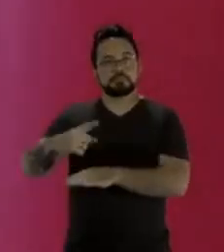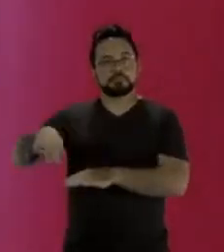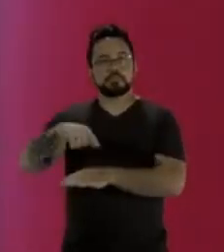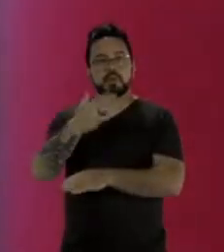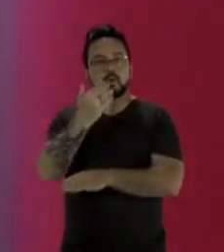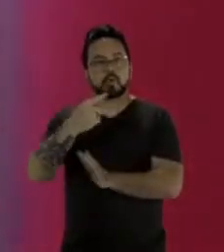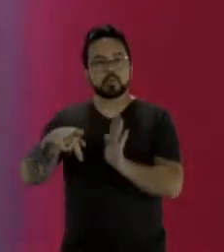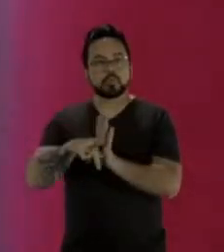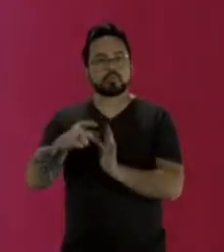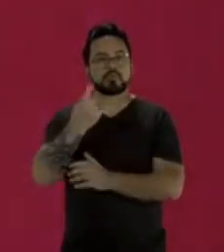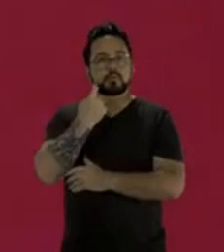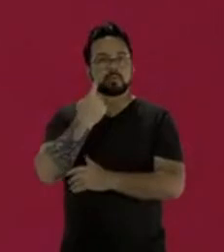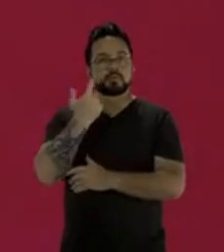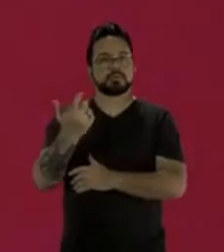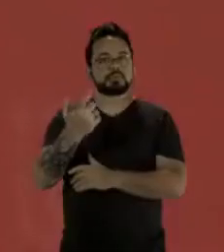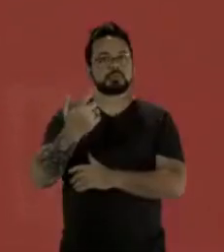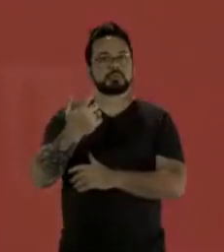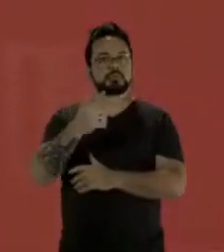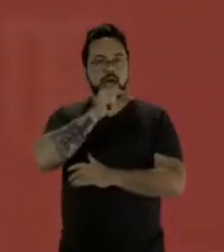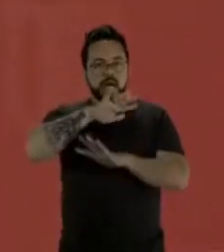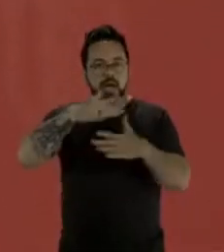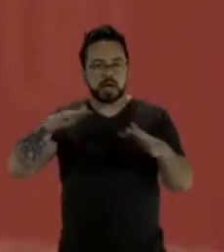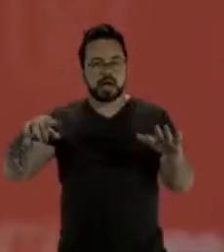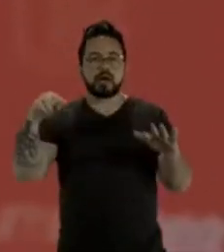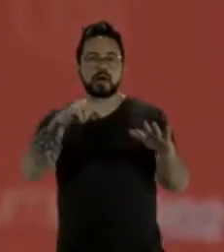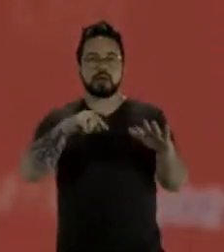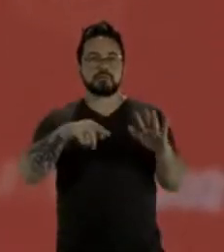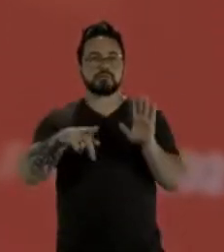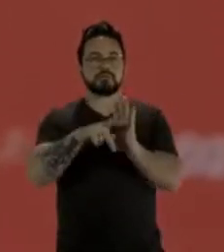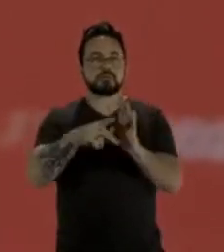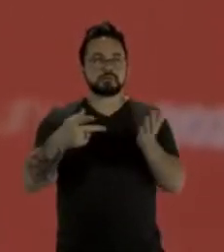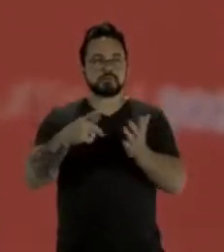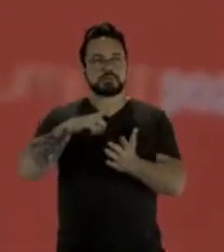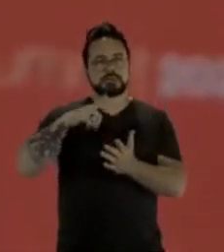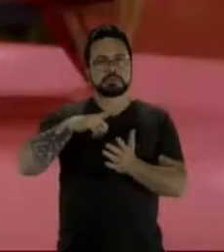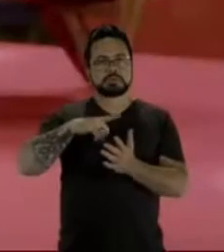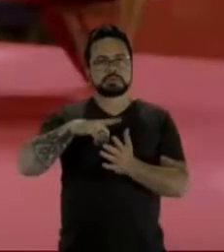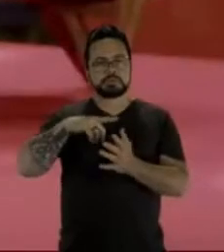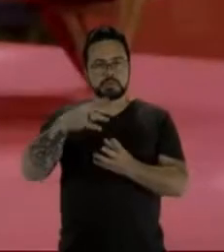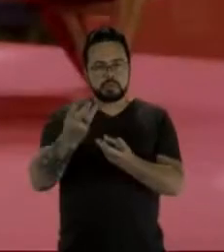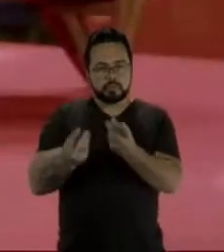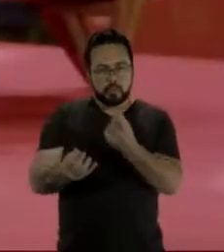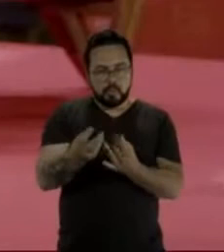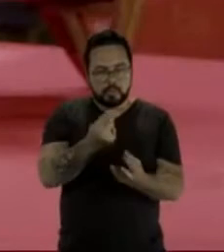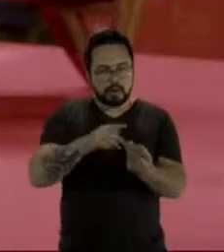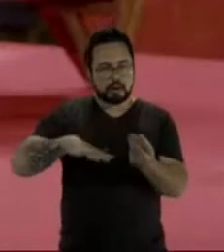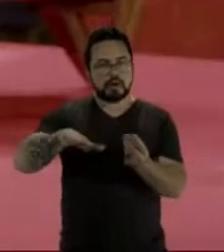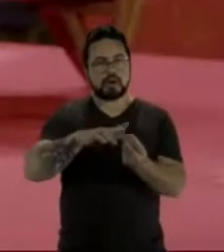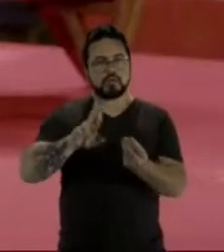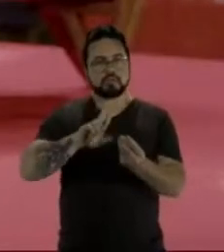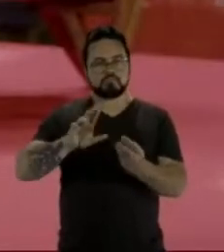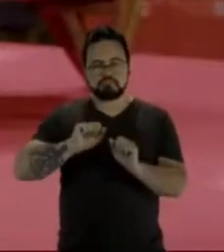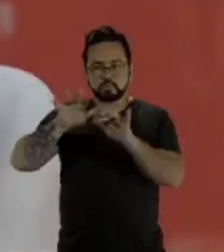verdade, o oceano é o grande pulmão do planeta. Quando você tira esses fitoplânctons, todo esse bioma com arrastão